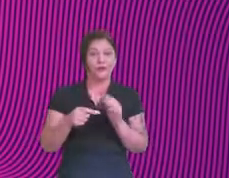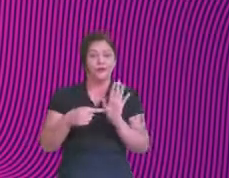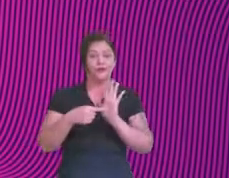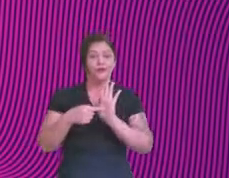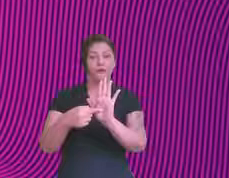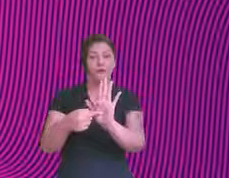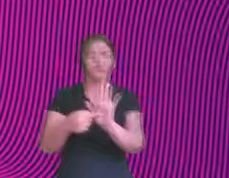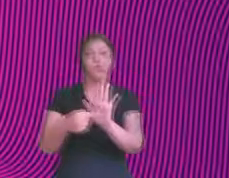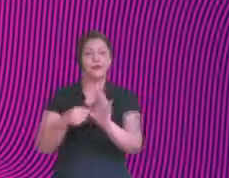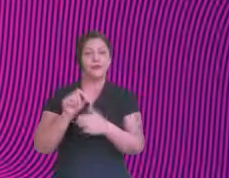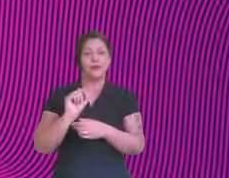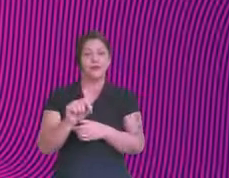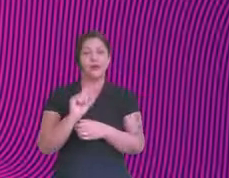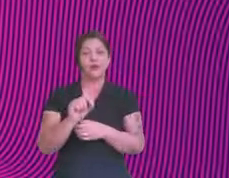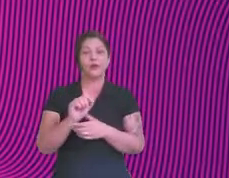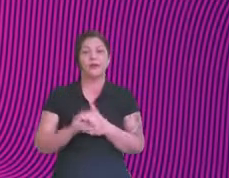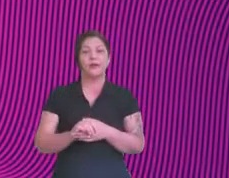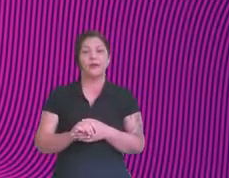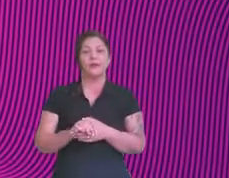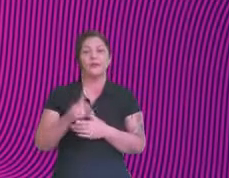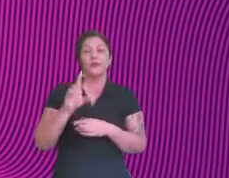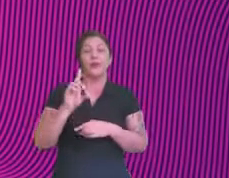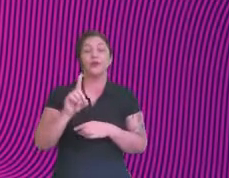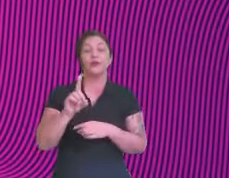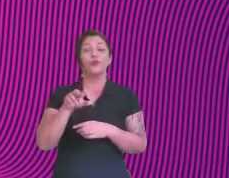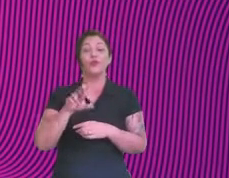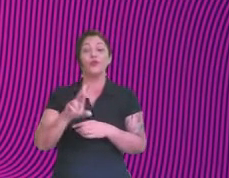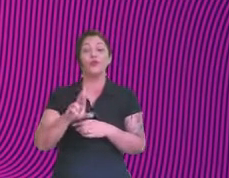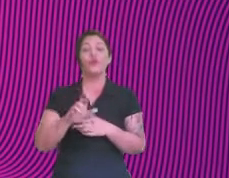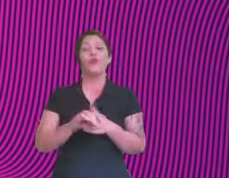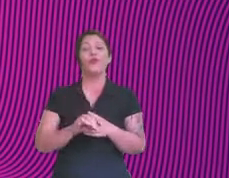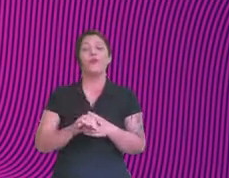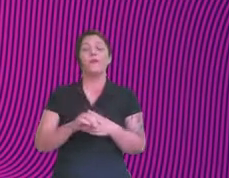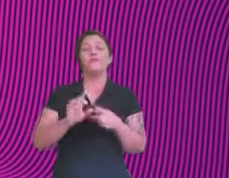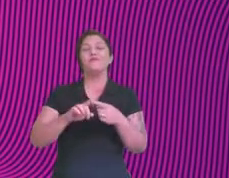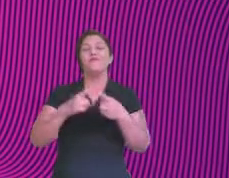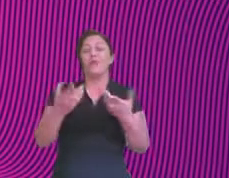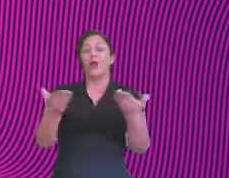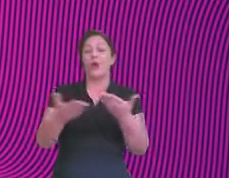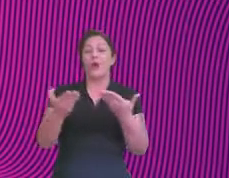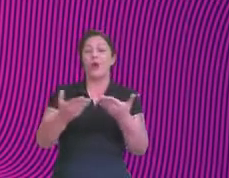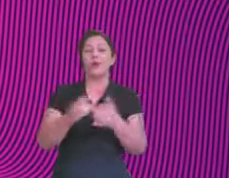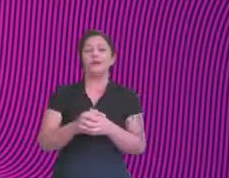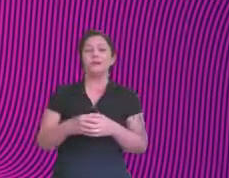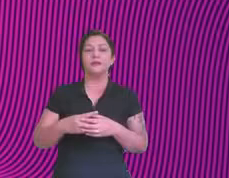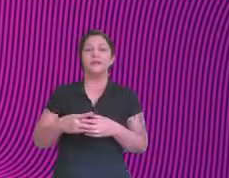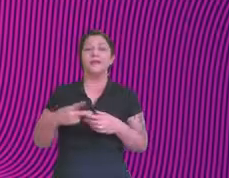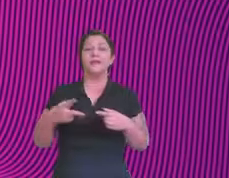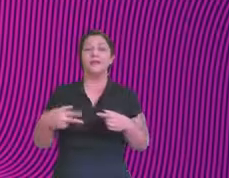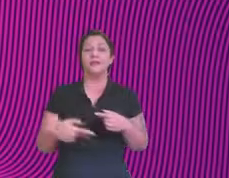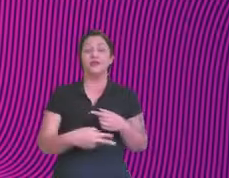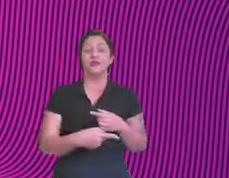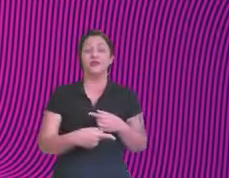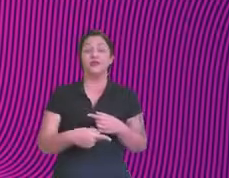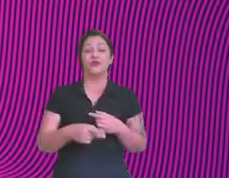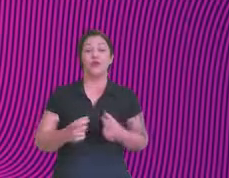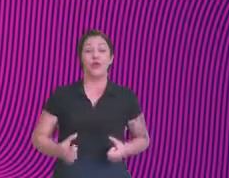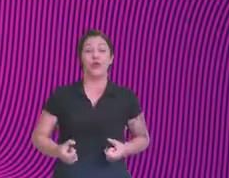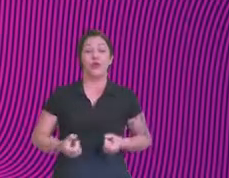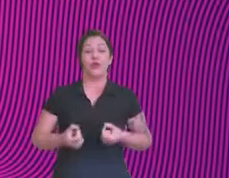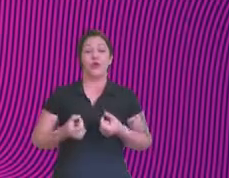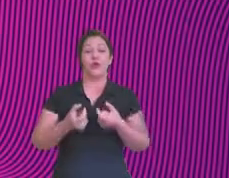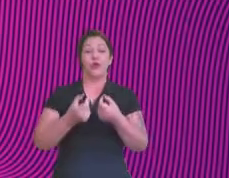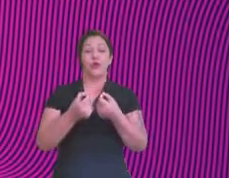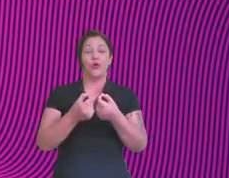Otávio de Castro Araújo, que vai participar novamente agora do bloco 2. Ele é cirurgião oncológico da seção de cirurgia abdominopélvica